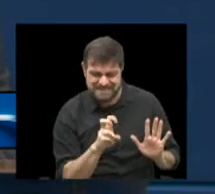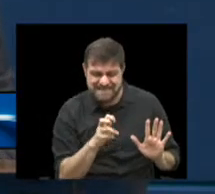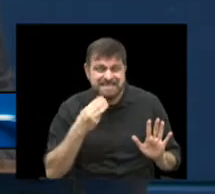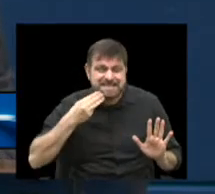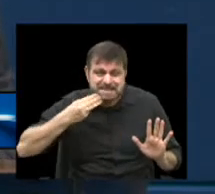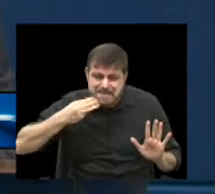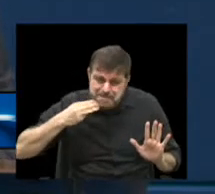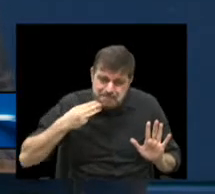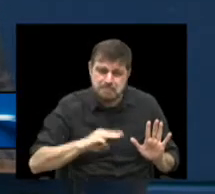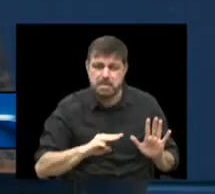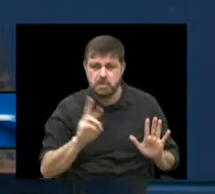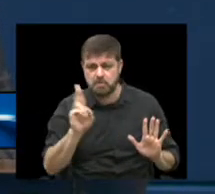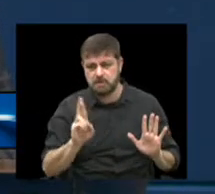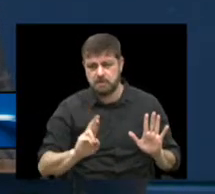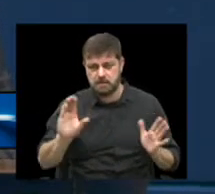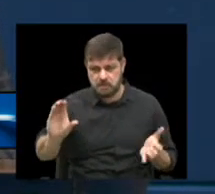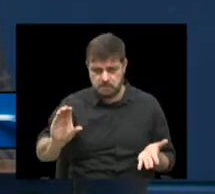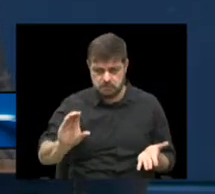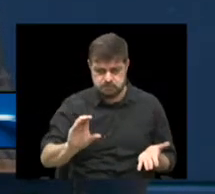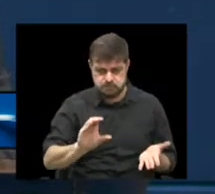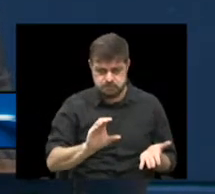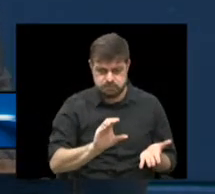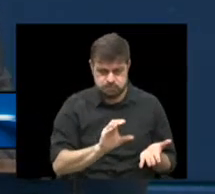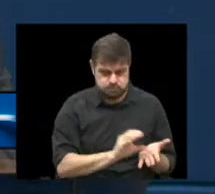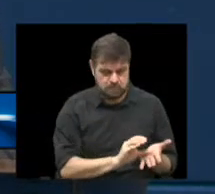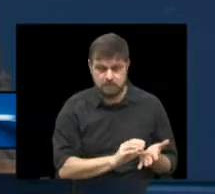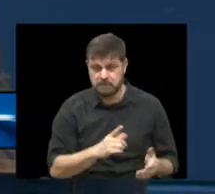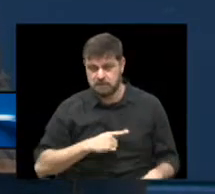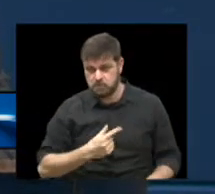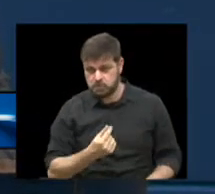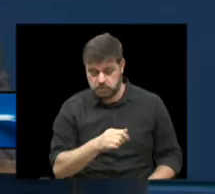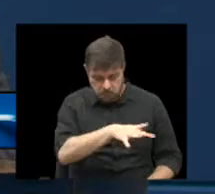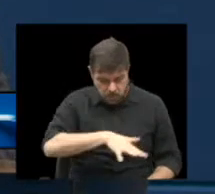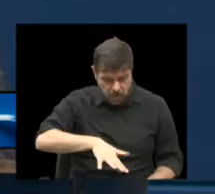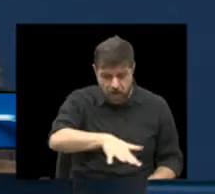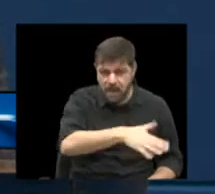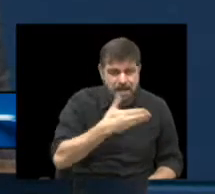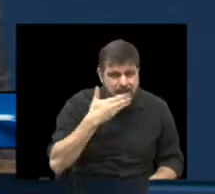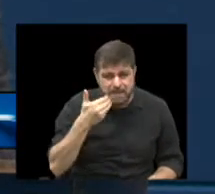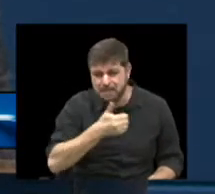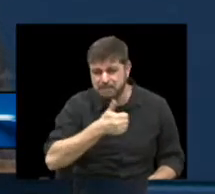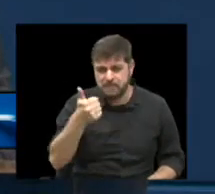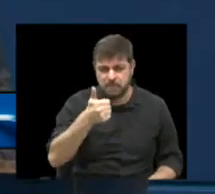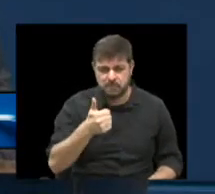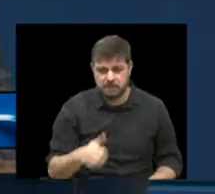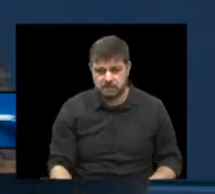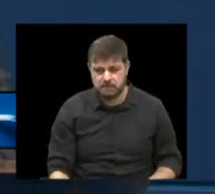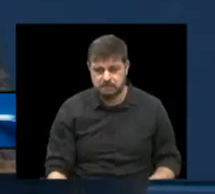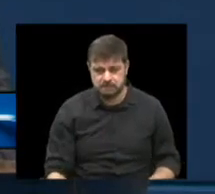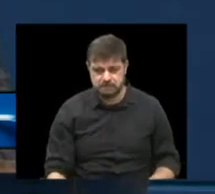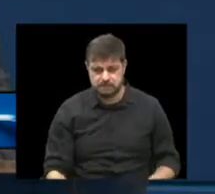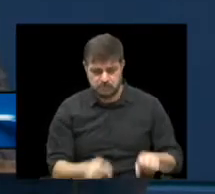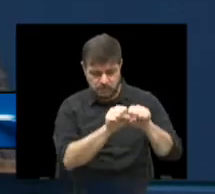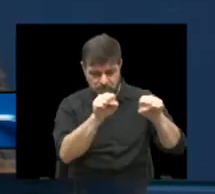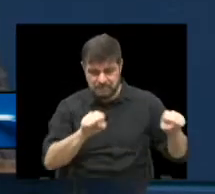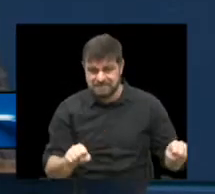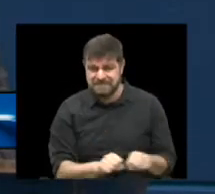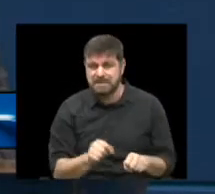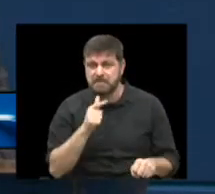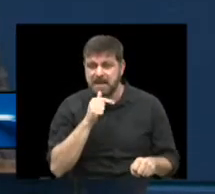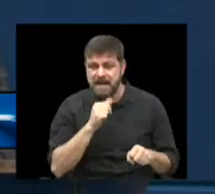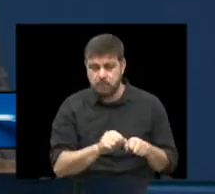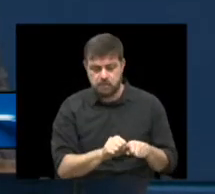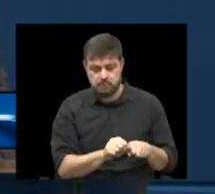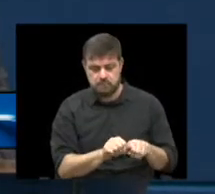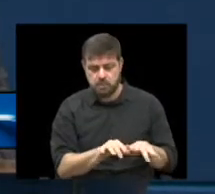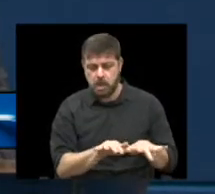reais, sendo 141 milhões para investimento nas áreas de melhoria e ampliação do sistema de fornecimento de água